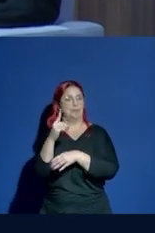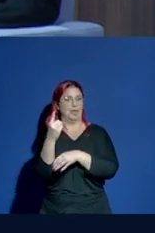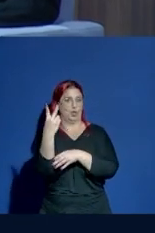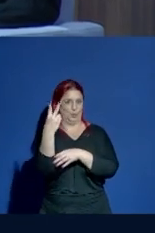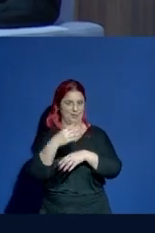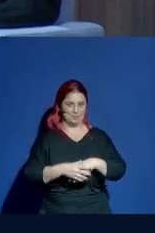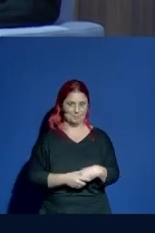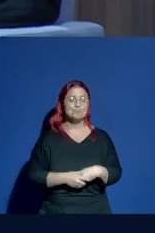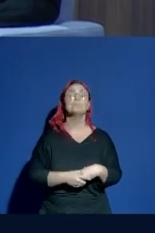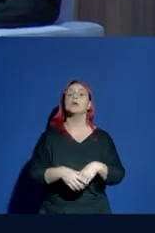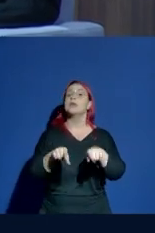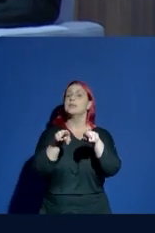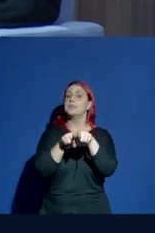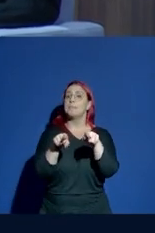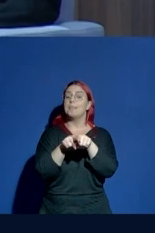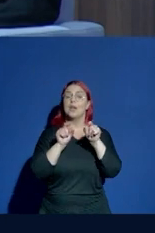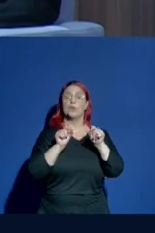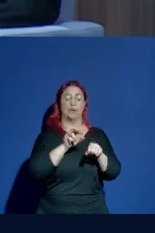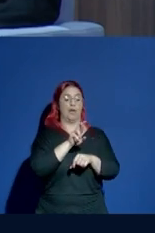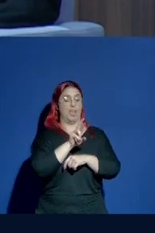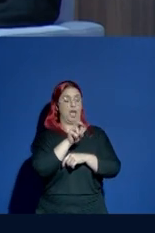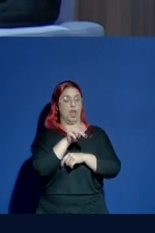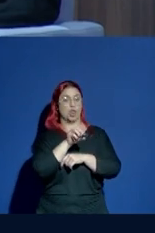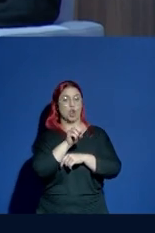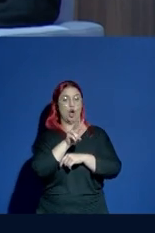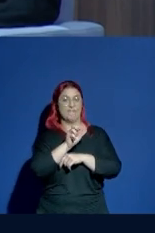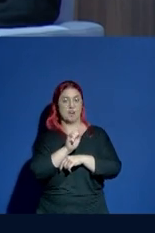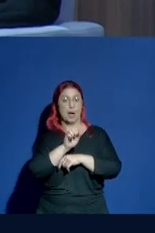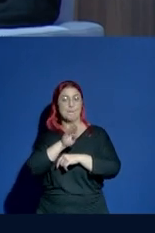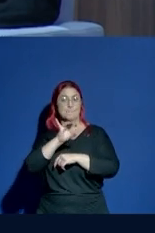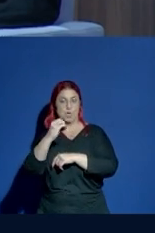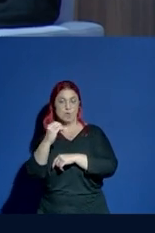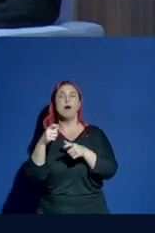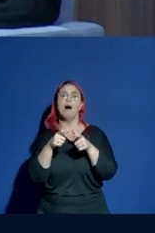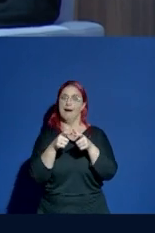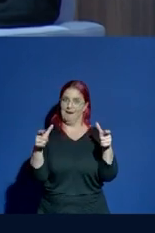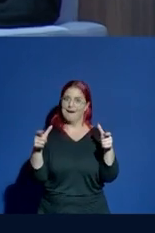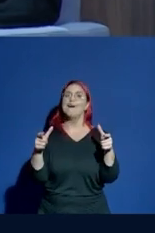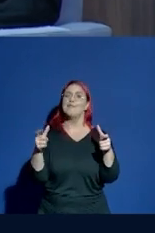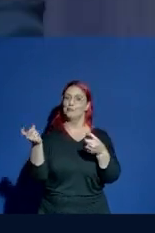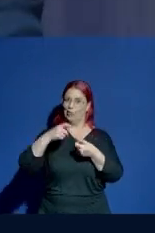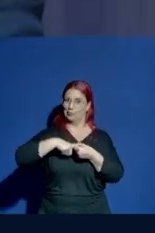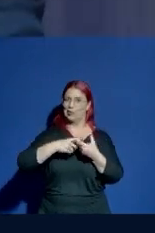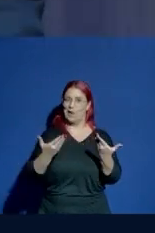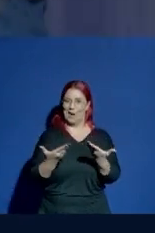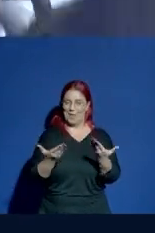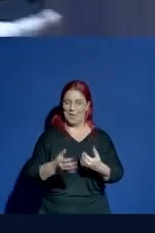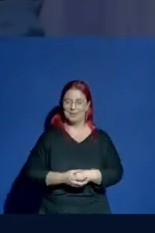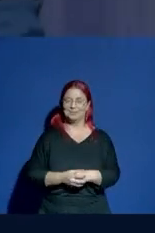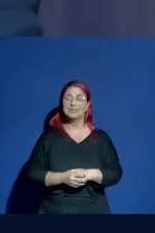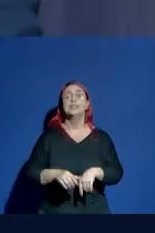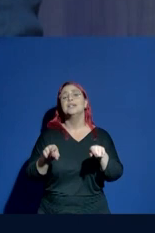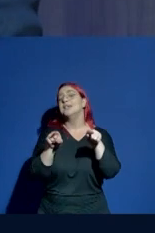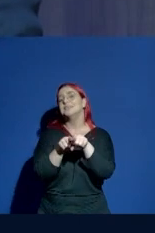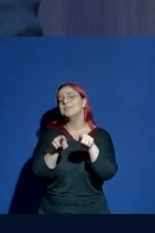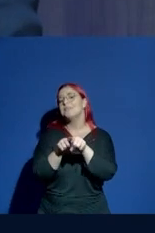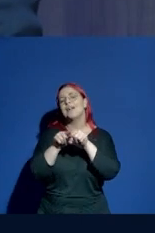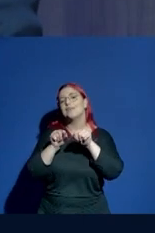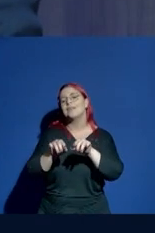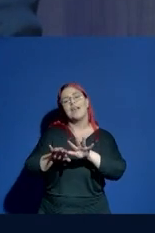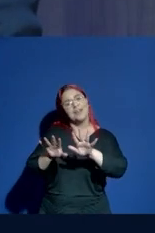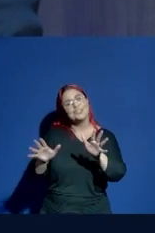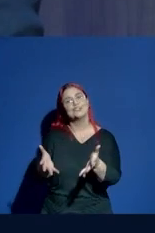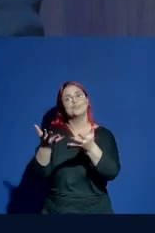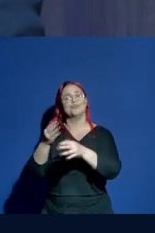Voltamos com o programa do renovabio e essencial na nossa opinião imprescindível para estimular a questão